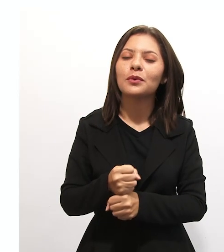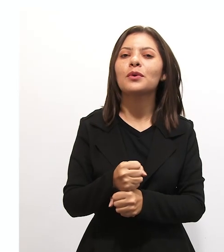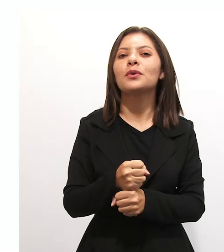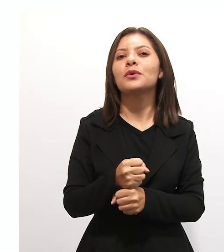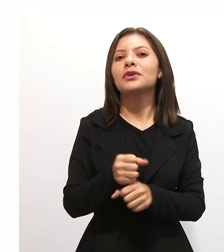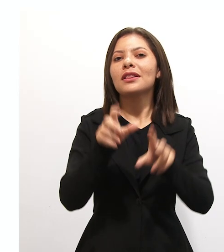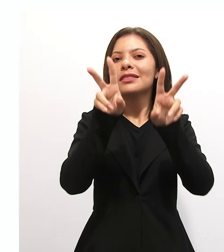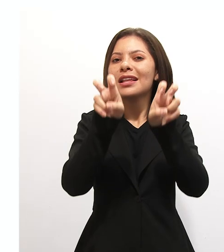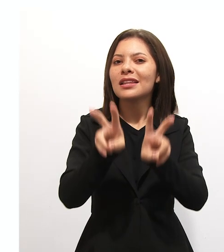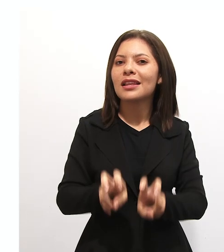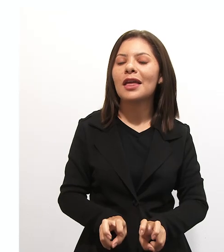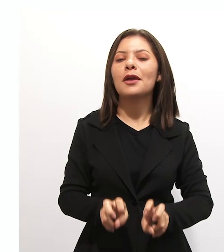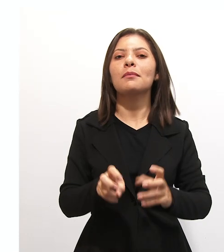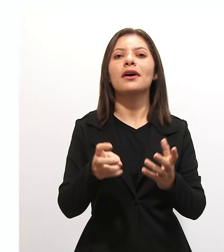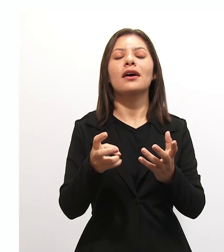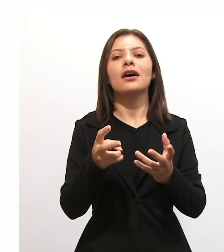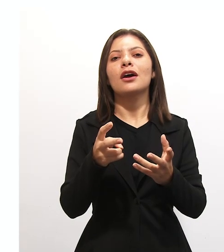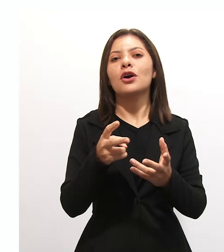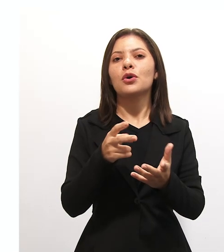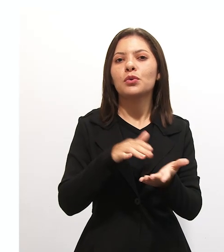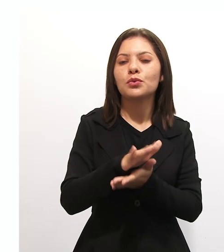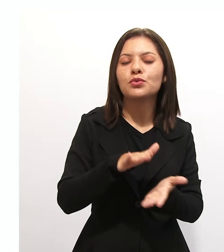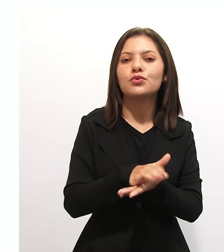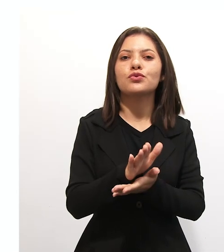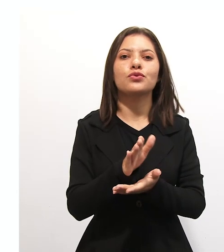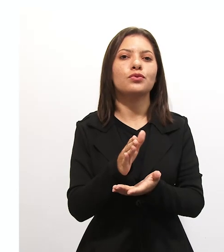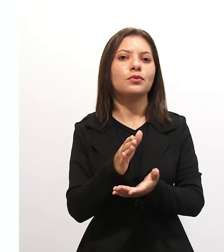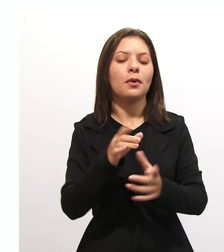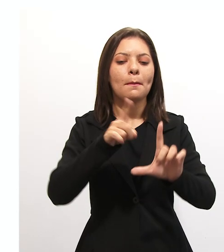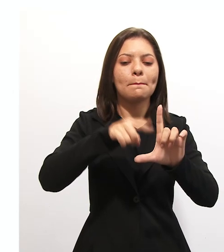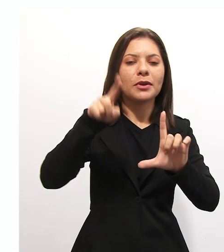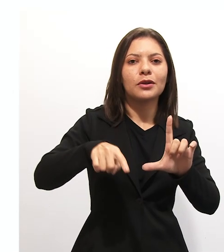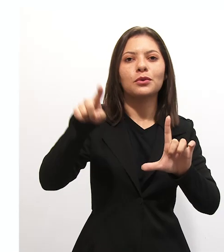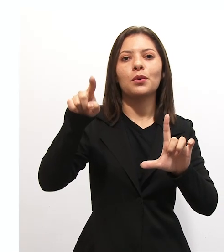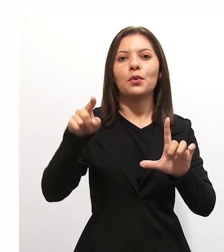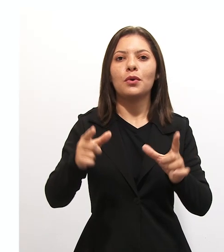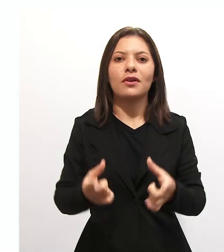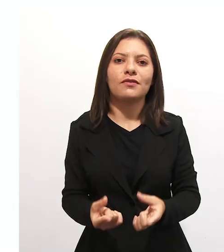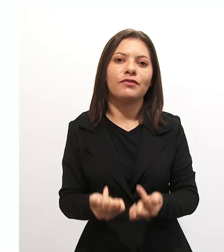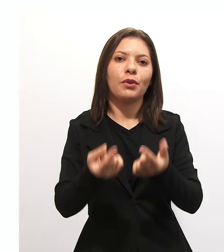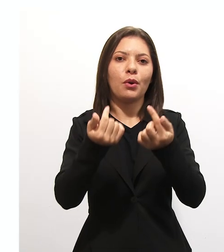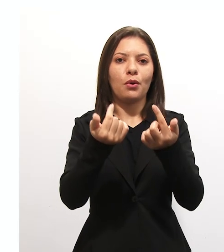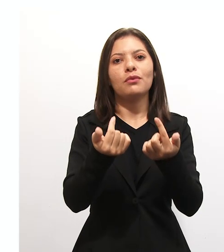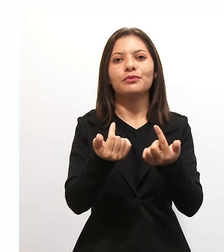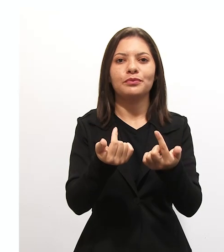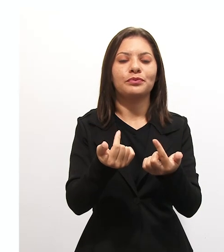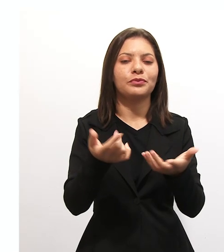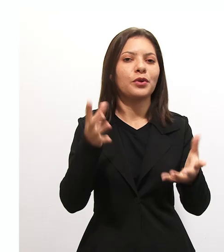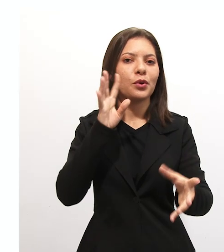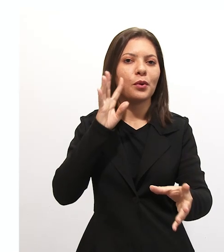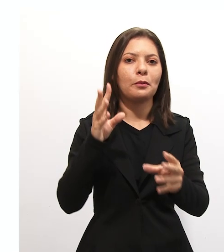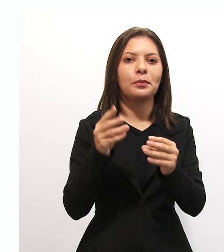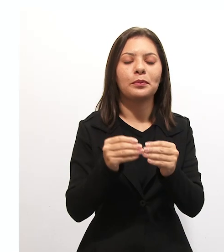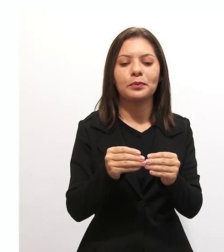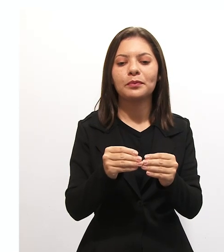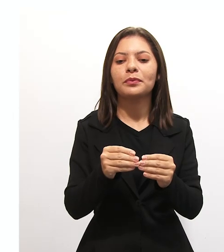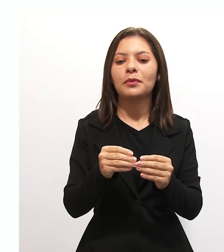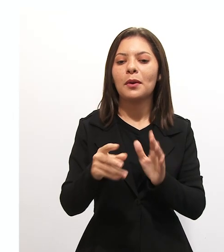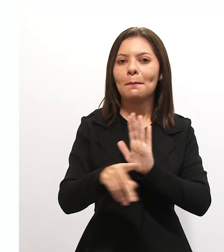margens, preços e indicadores, agora dentro da gestão estratégica da